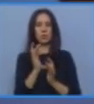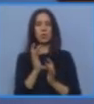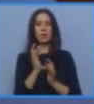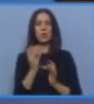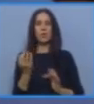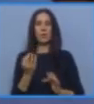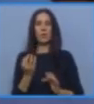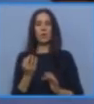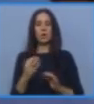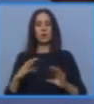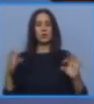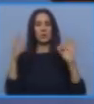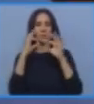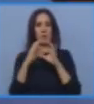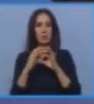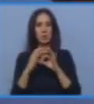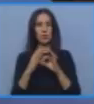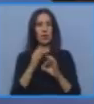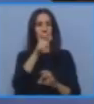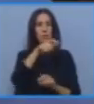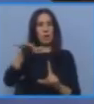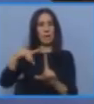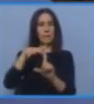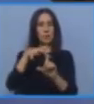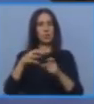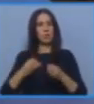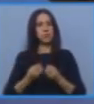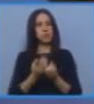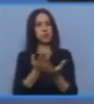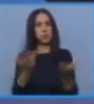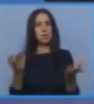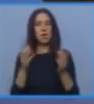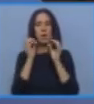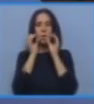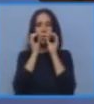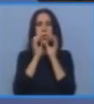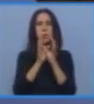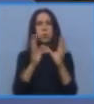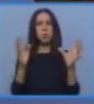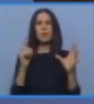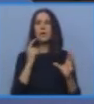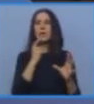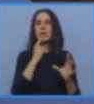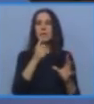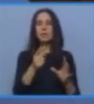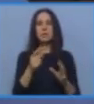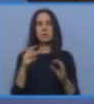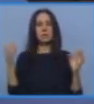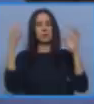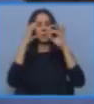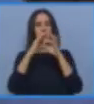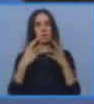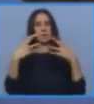comunicou o seu Espírito aos apóstolos. Soprou sobre eles e disse-lhes: recebei o Espírito